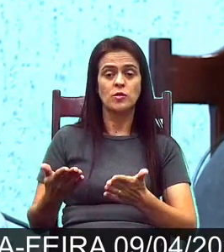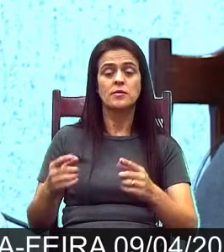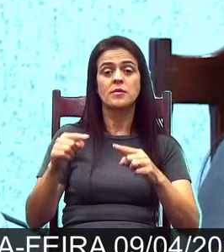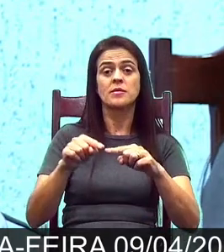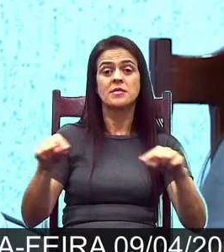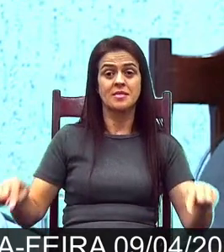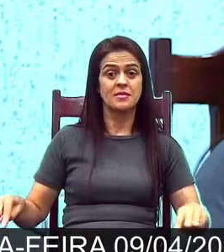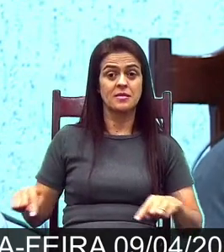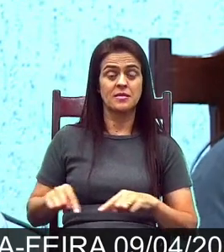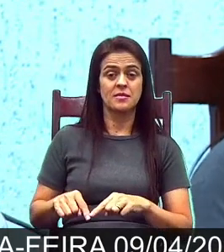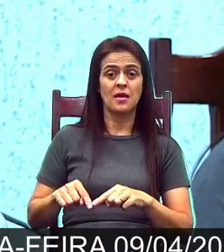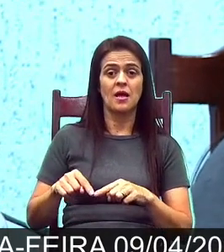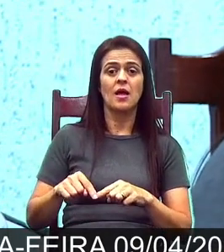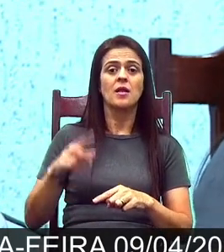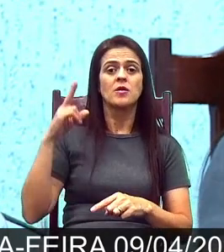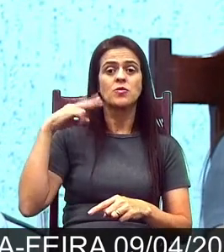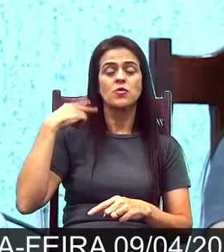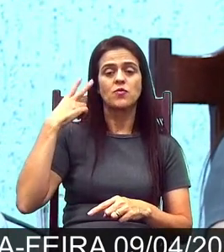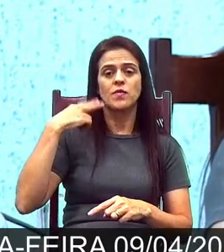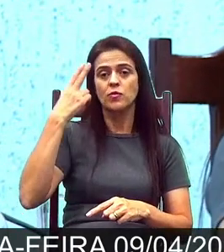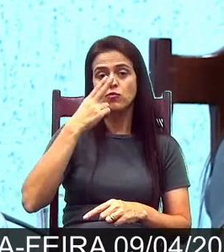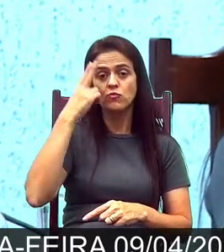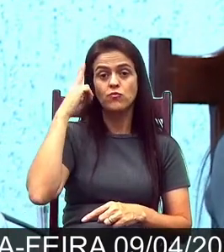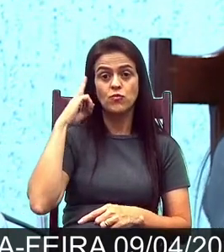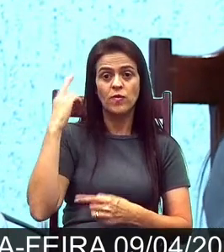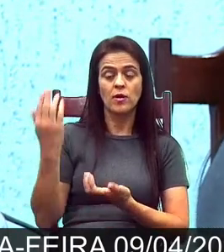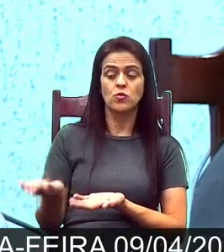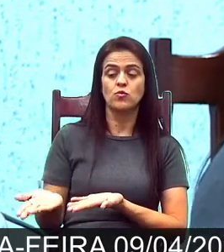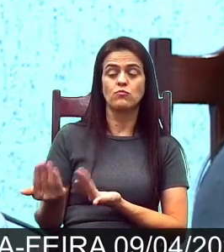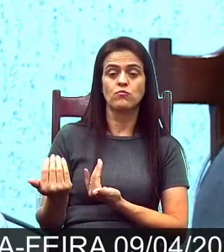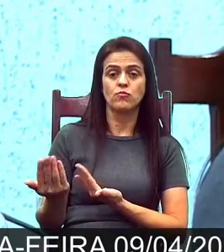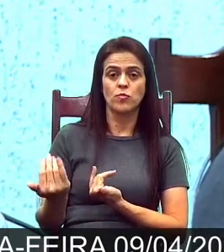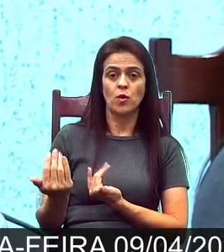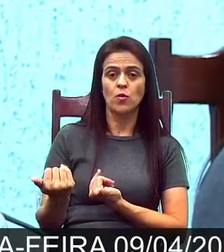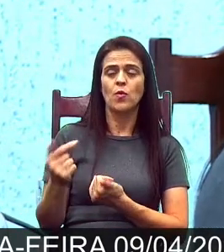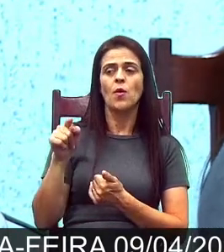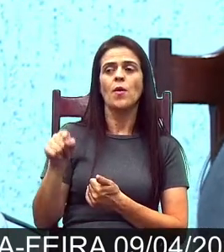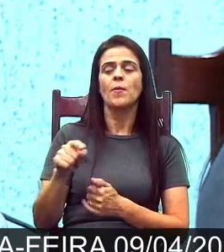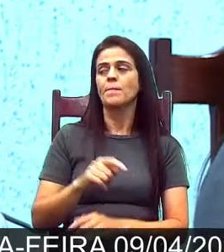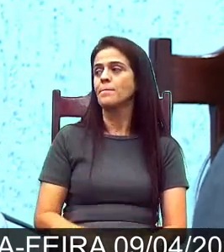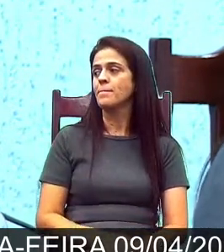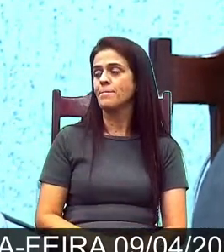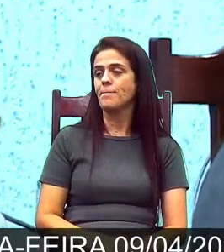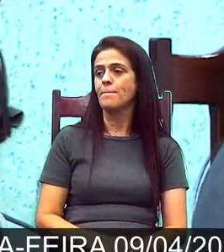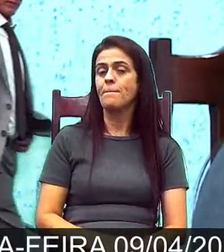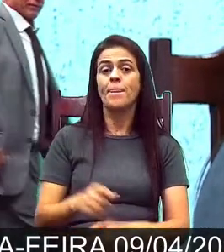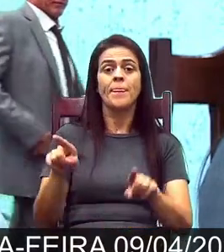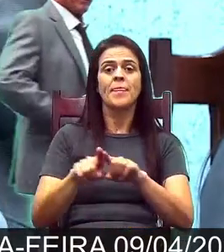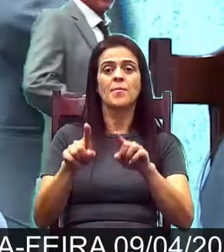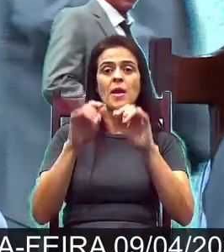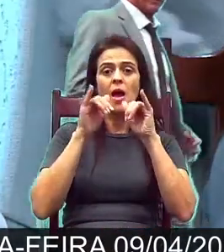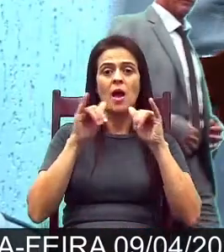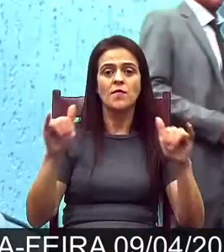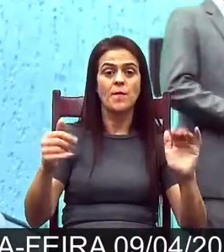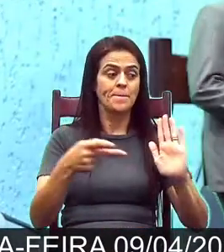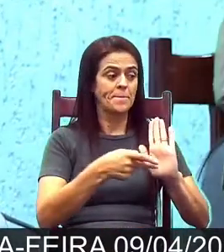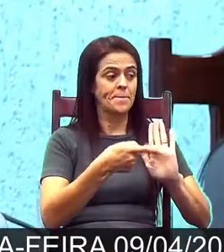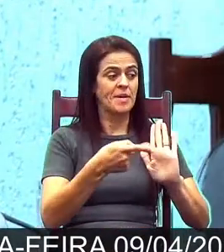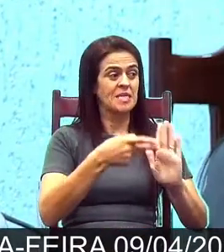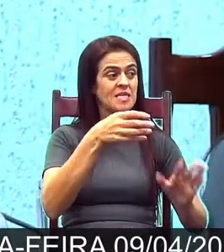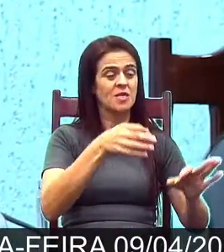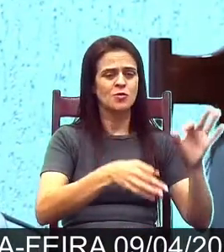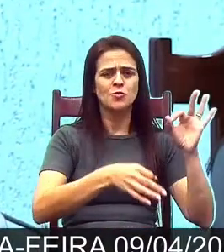disposições em contrário. Assinado nobre, jovem promissor, vereador Igor Bueno. Também o parecer jurídico e